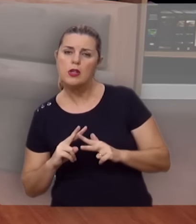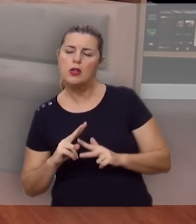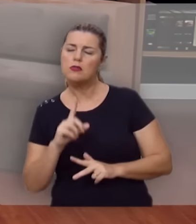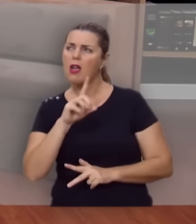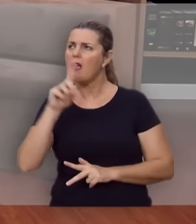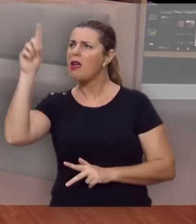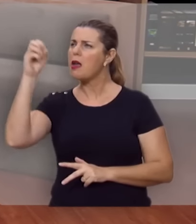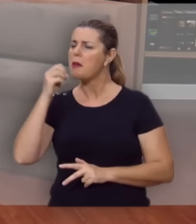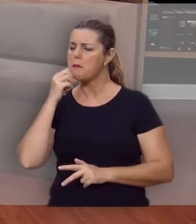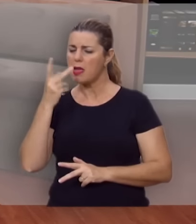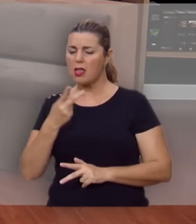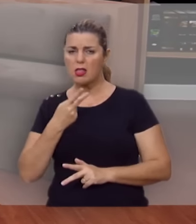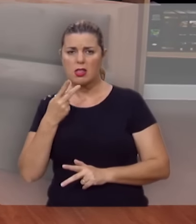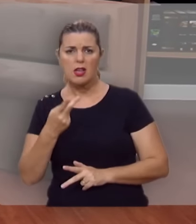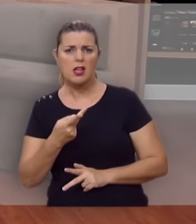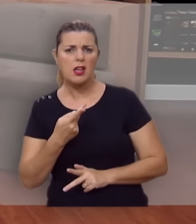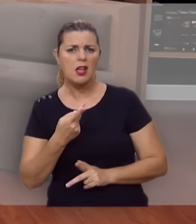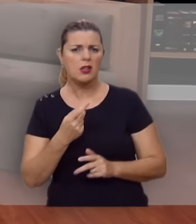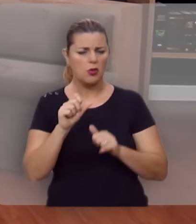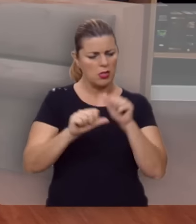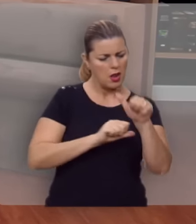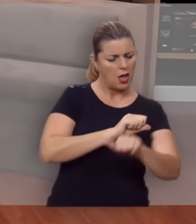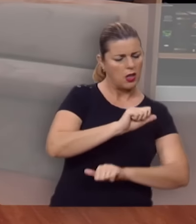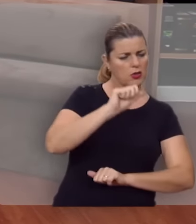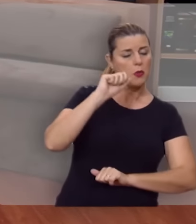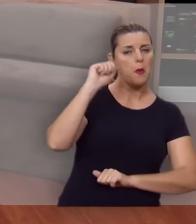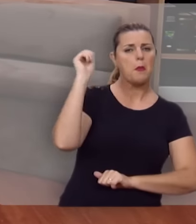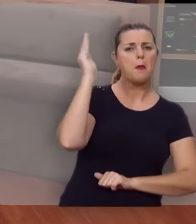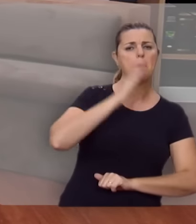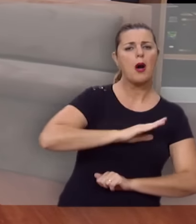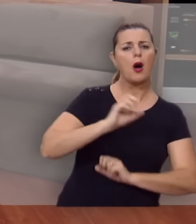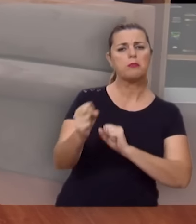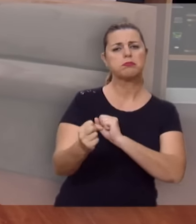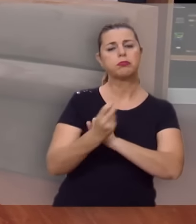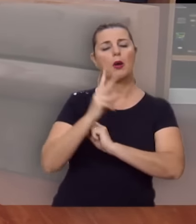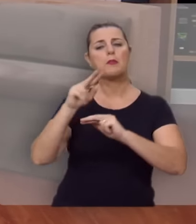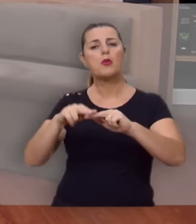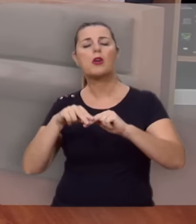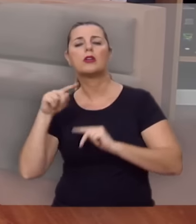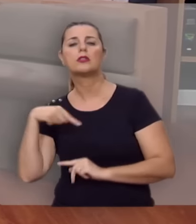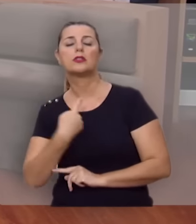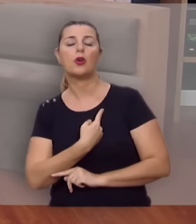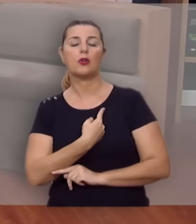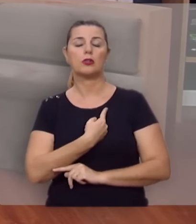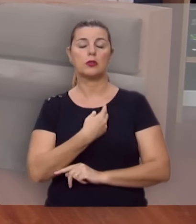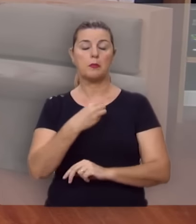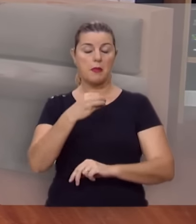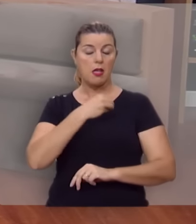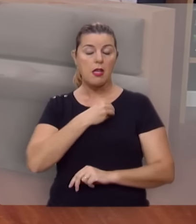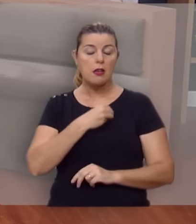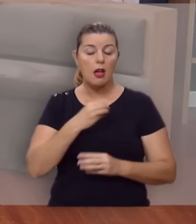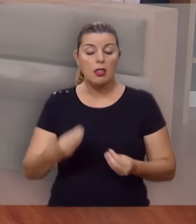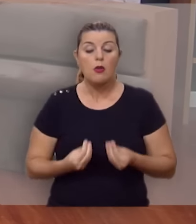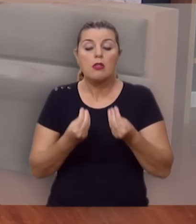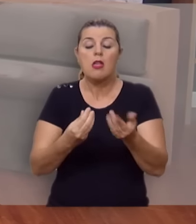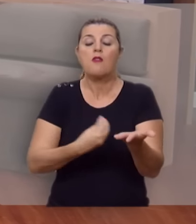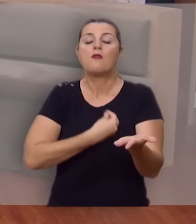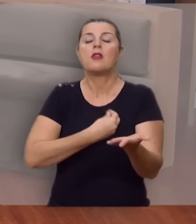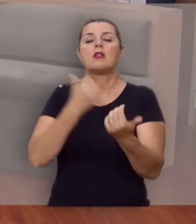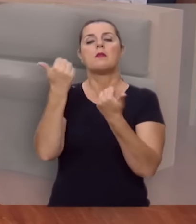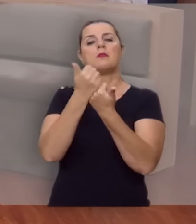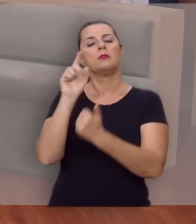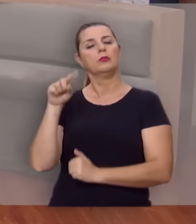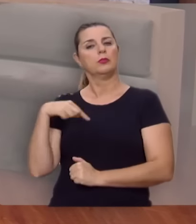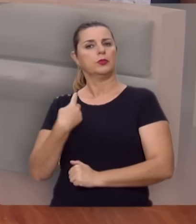sendo bendito se fez maldição por nós, daquele que é santo se fez pecado por nós, para vir e dar a sua vida